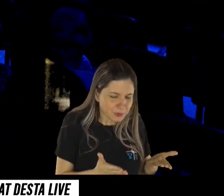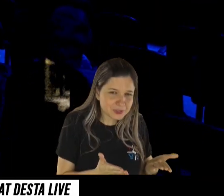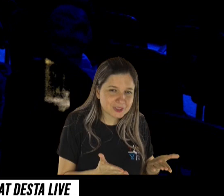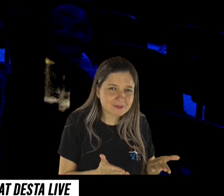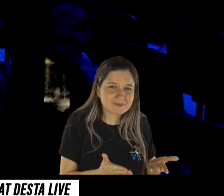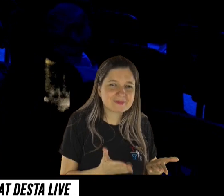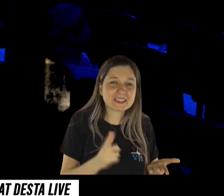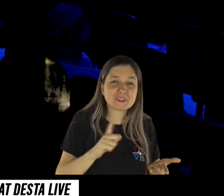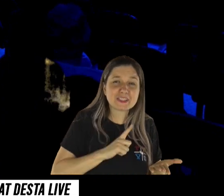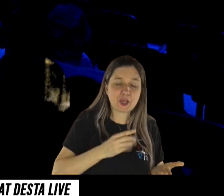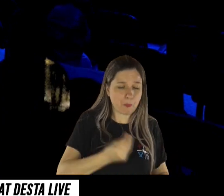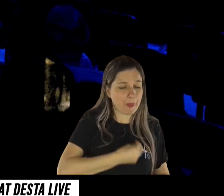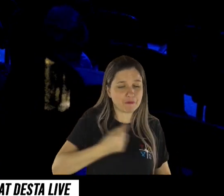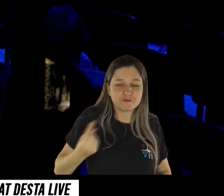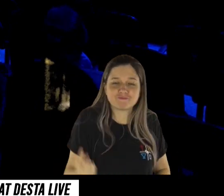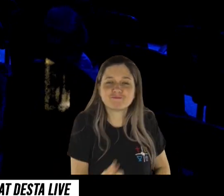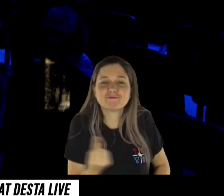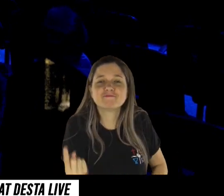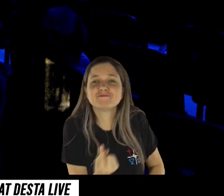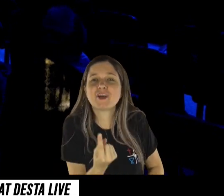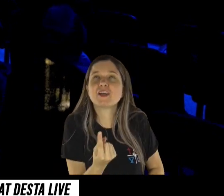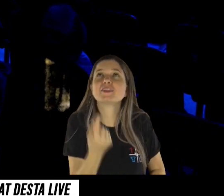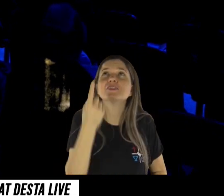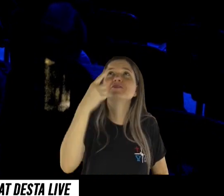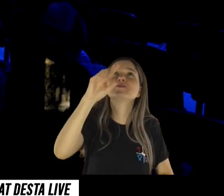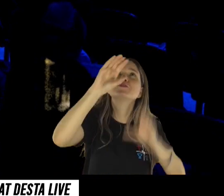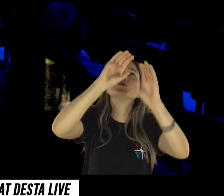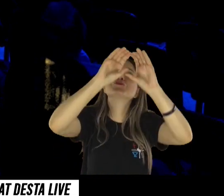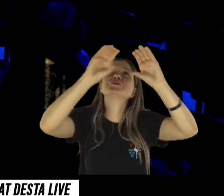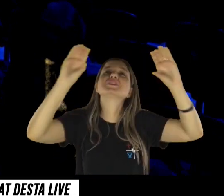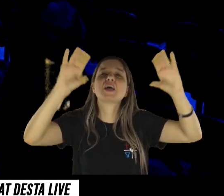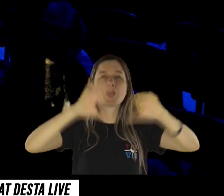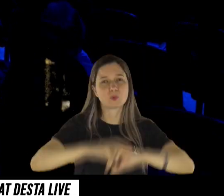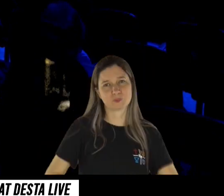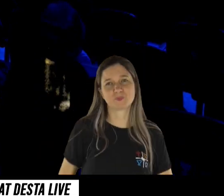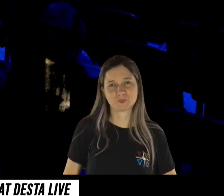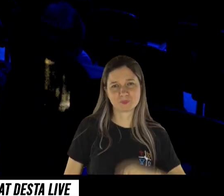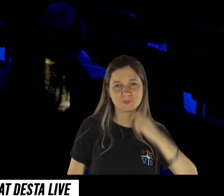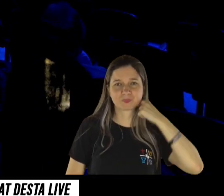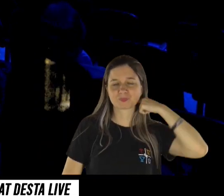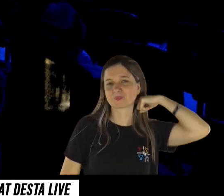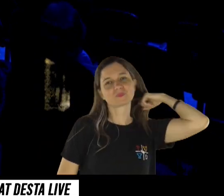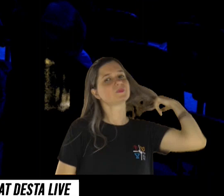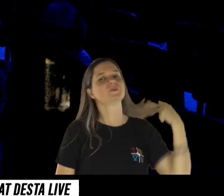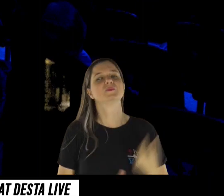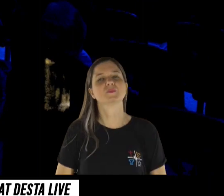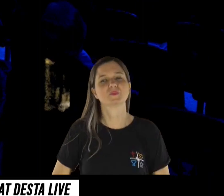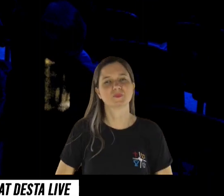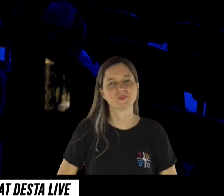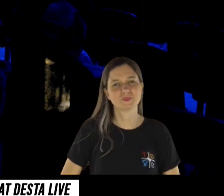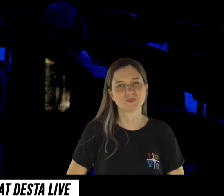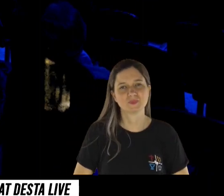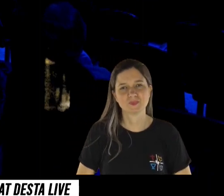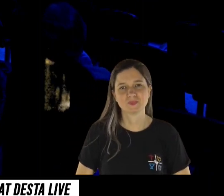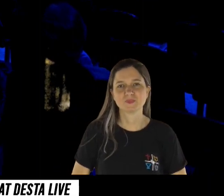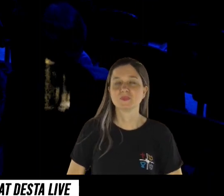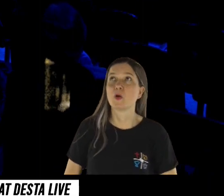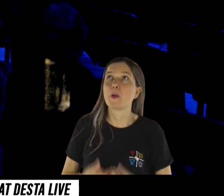Dá para entender? Não consigo. Eu não consigo. Deus Pai, Jesus e nós juntos, como?